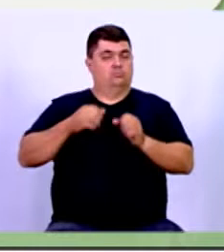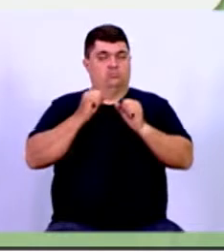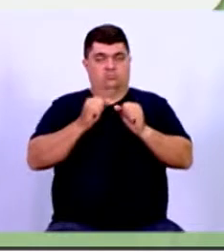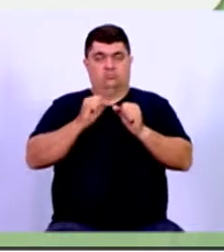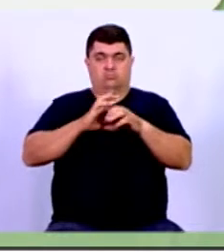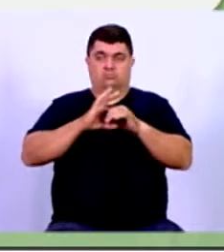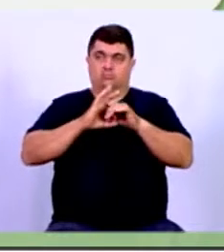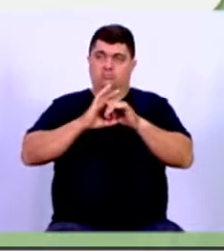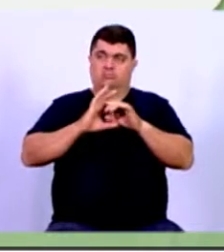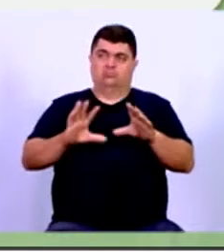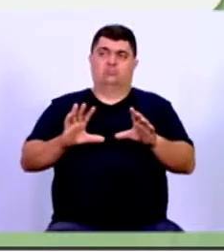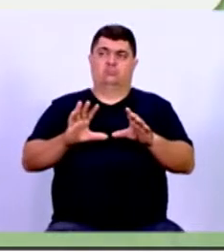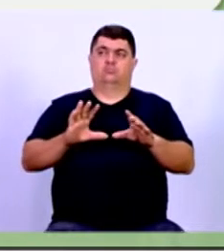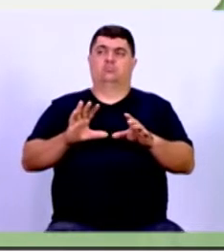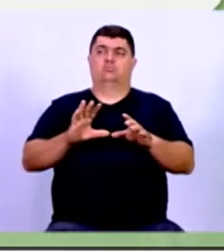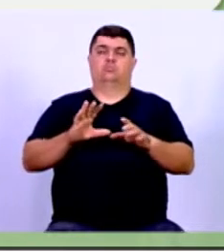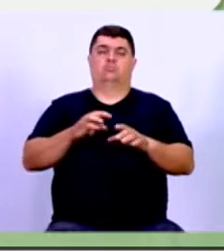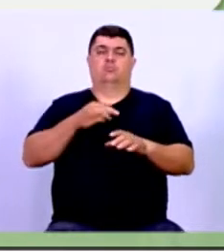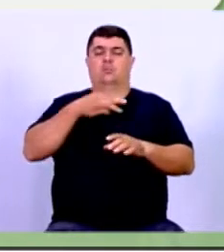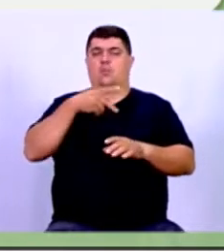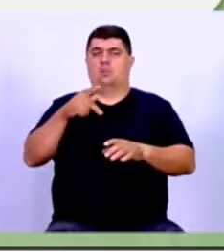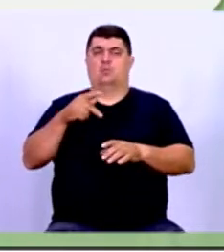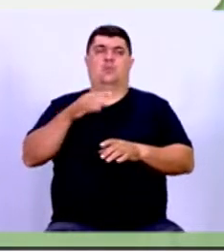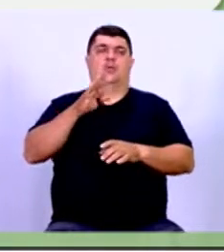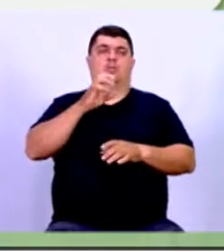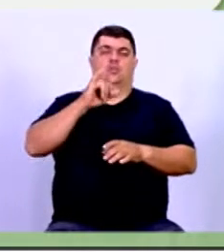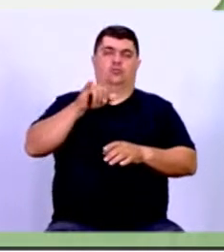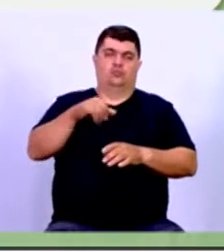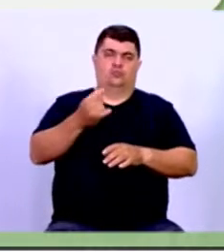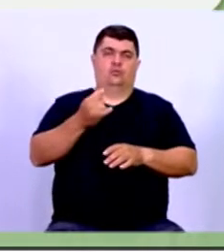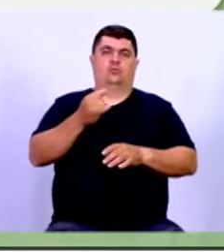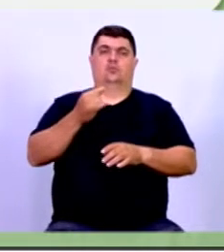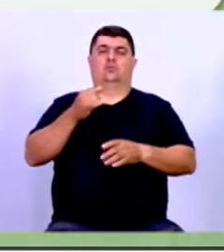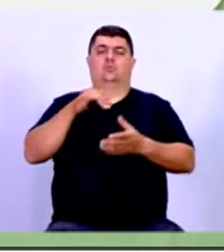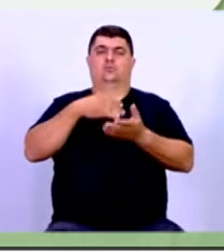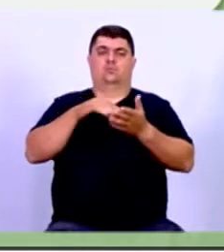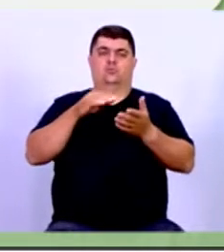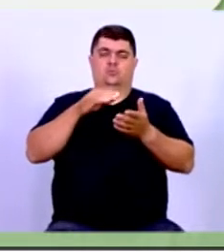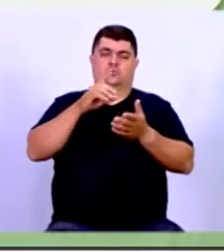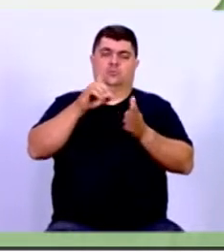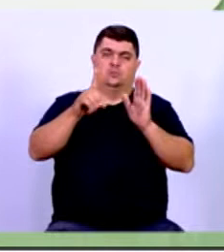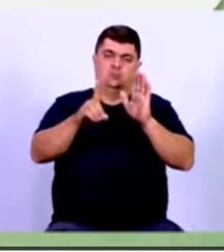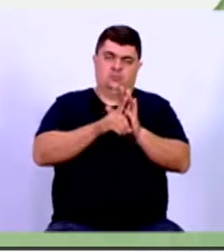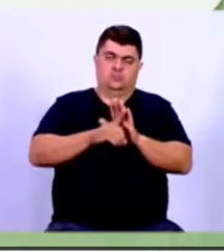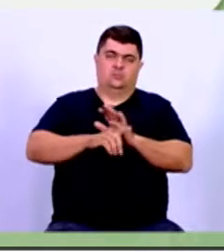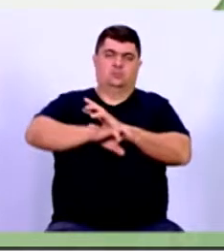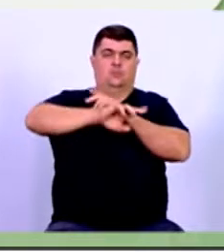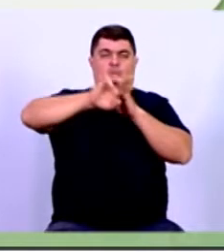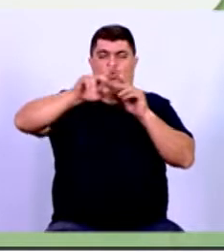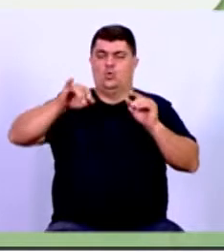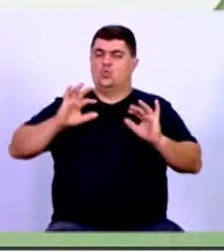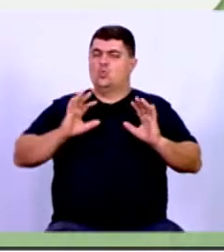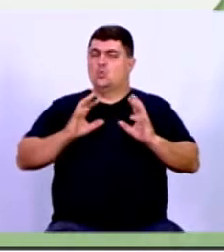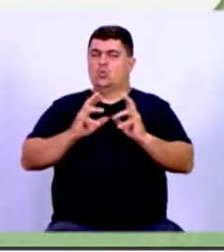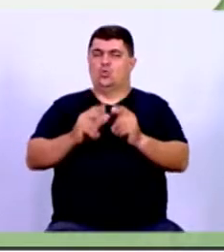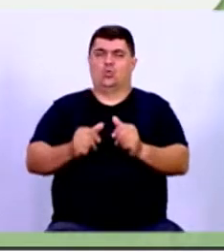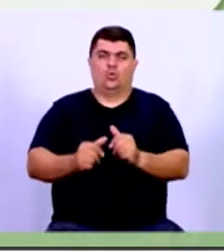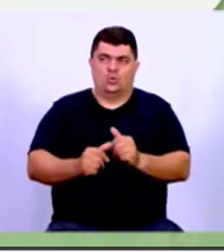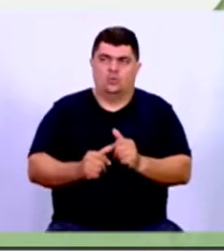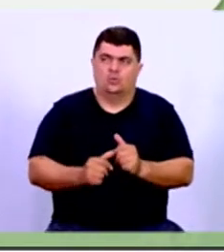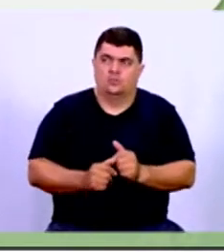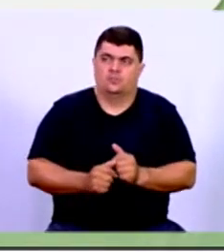pública direta. Então, o Ministério Público, Tribunal de Justiça, Secretaria Estadual de Educação, todas as secretarias, as